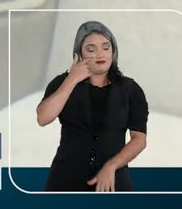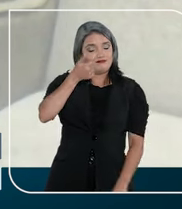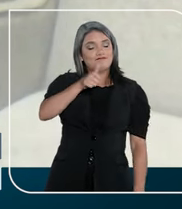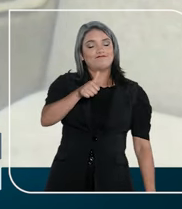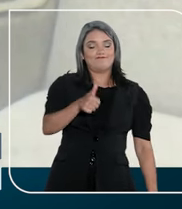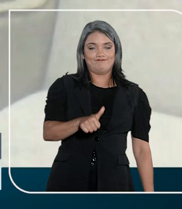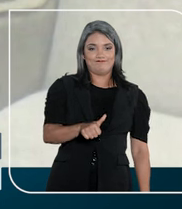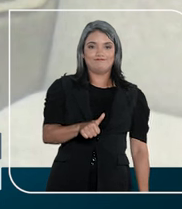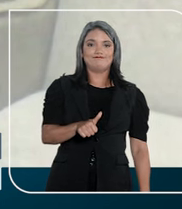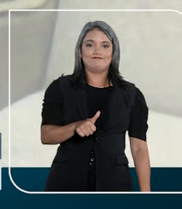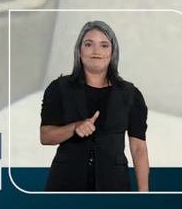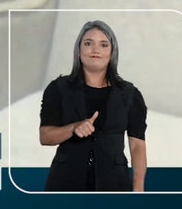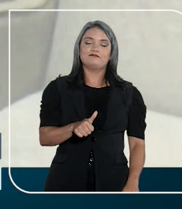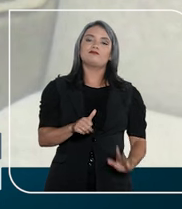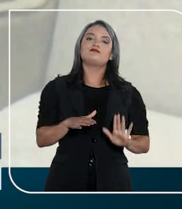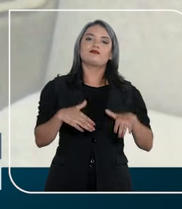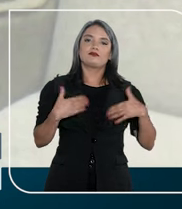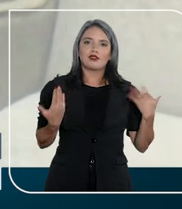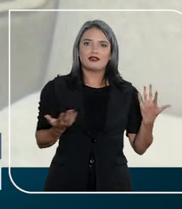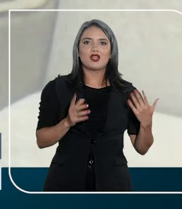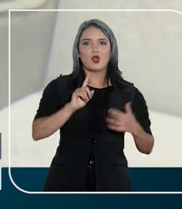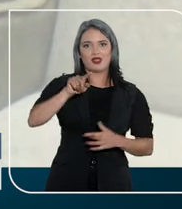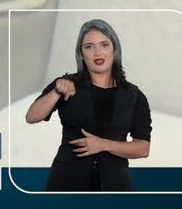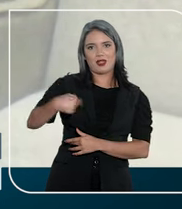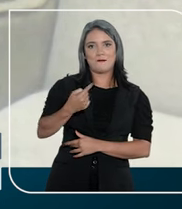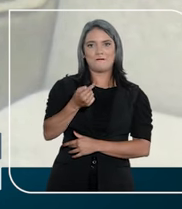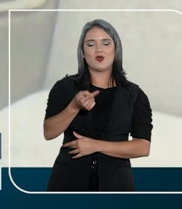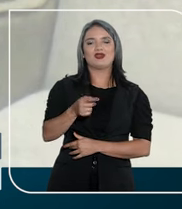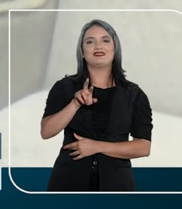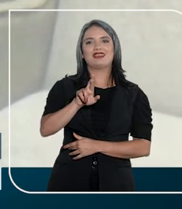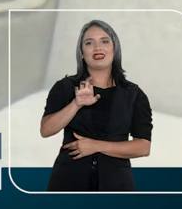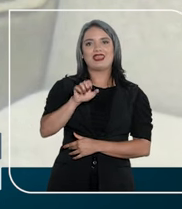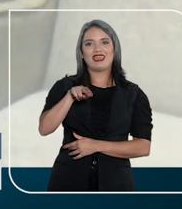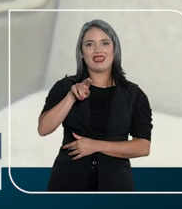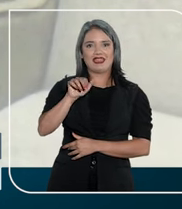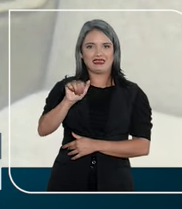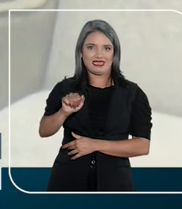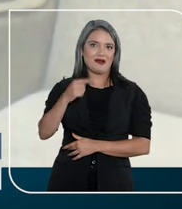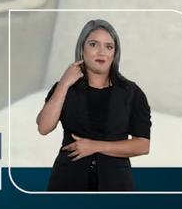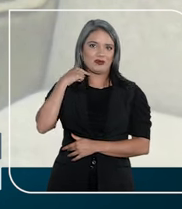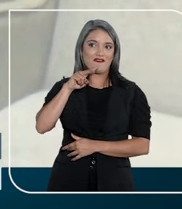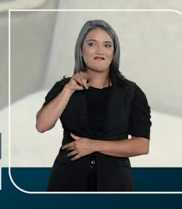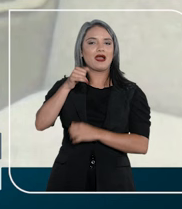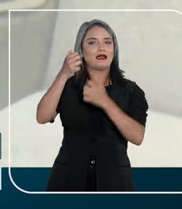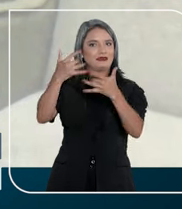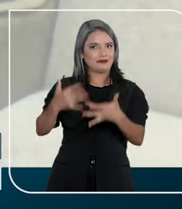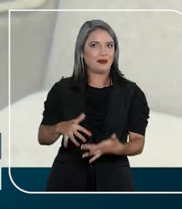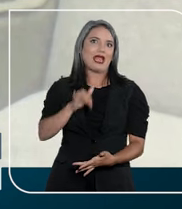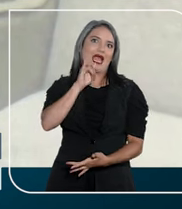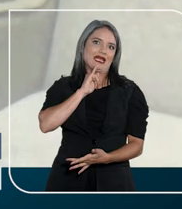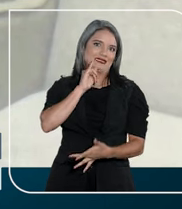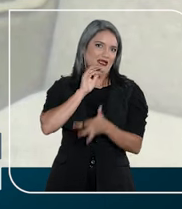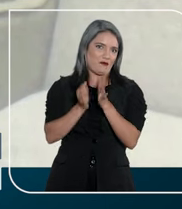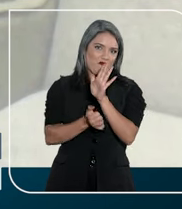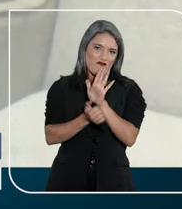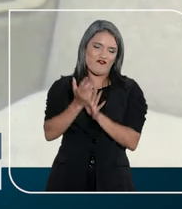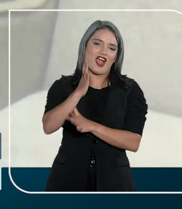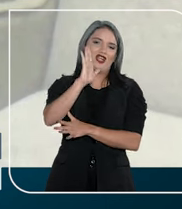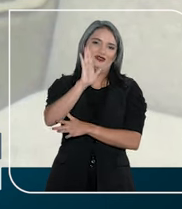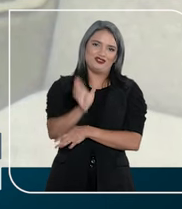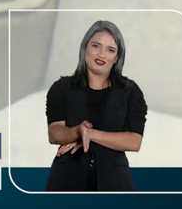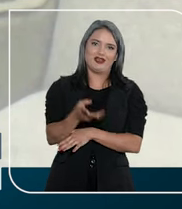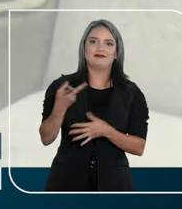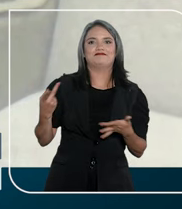isso, daqui a pouco o Renan vai mostrar milhares de exemplos, né? Ele sabe muito bem